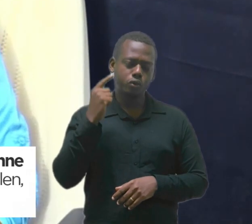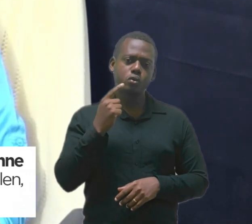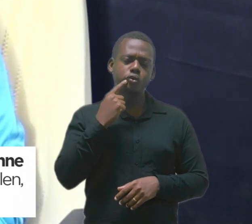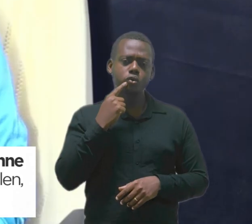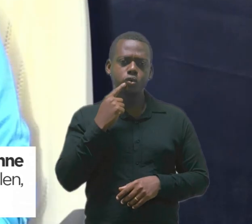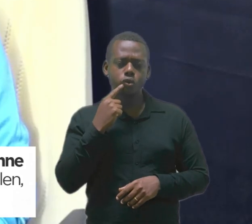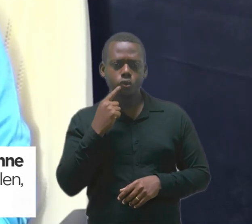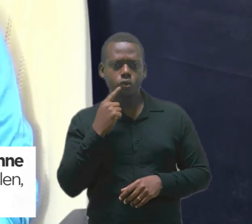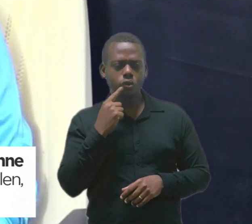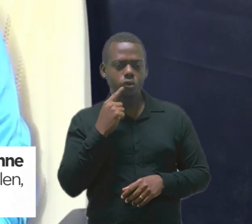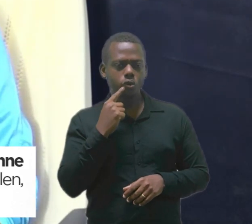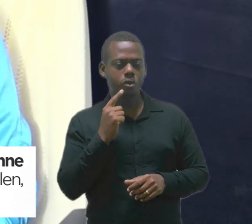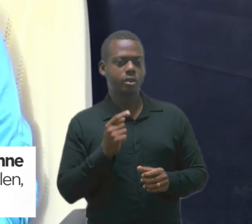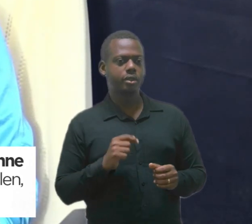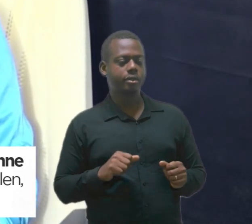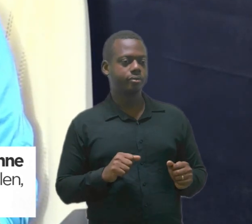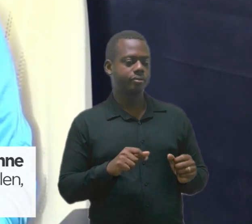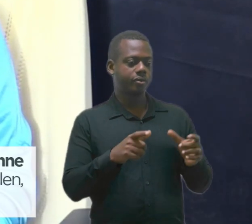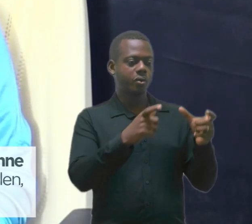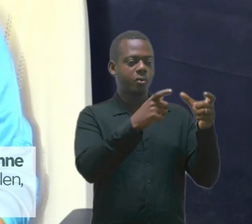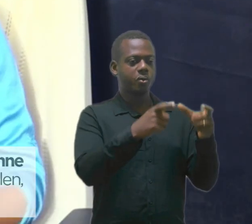lugar de exclusão, desse lugar de